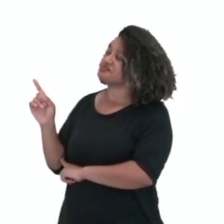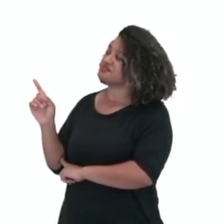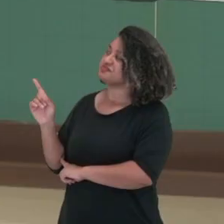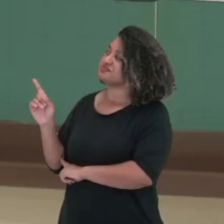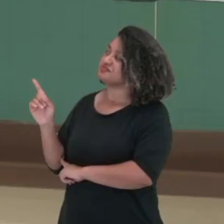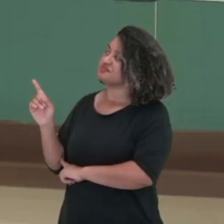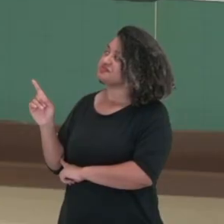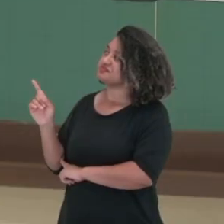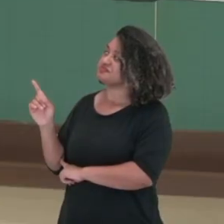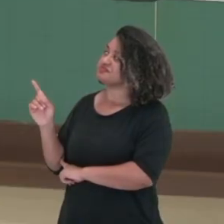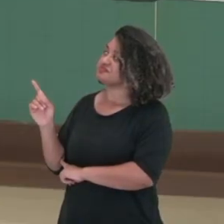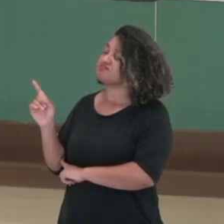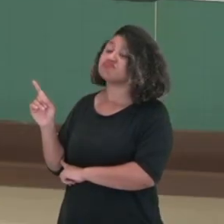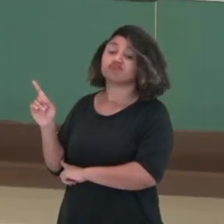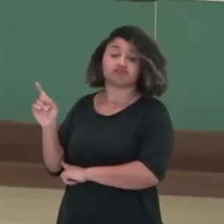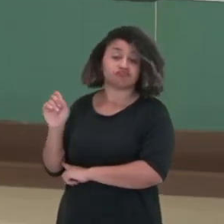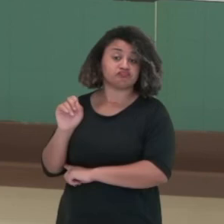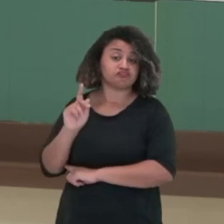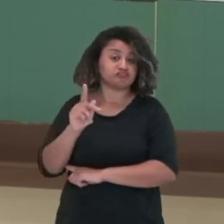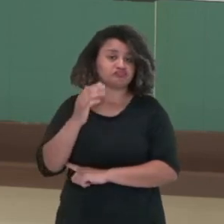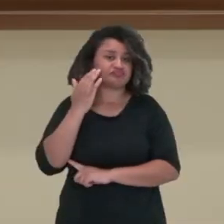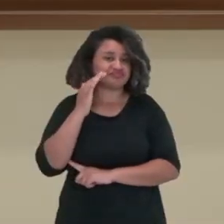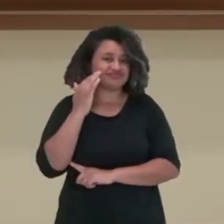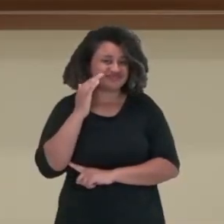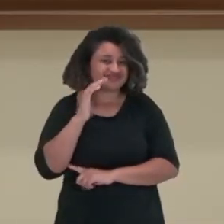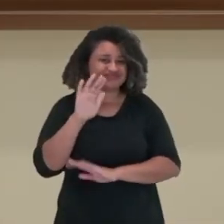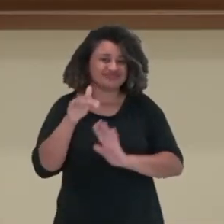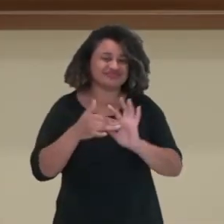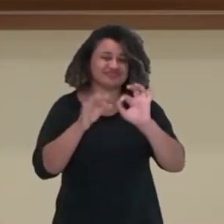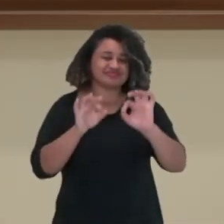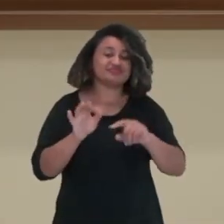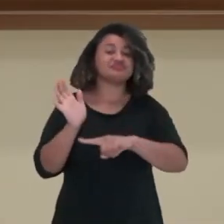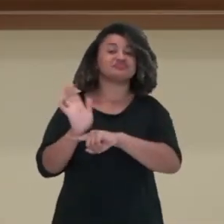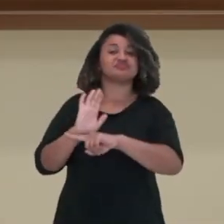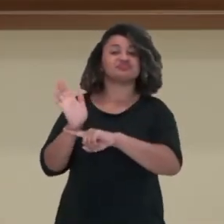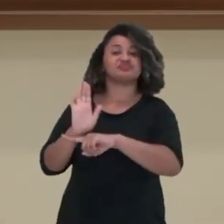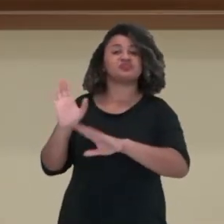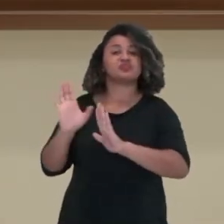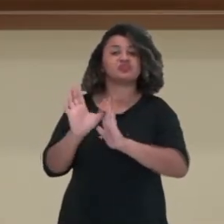possui 61 anos. Certo? Bacana então. Neste